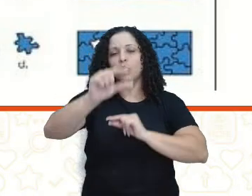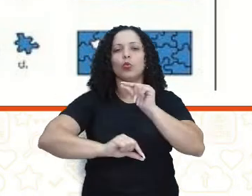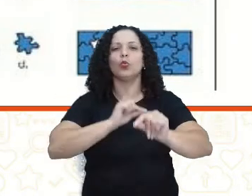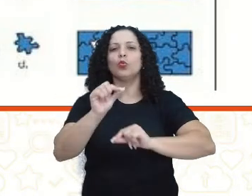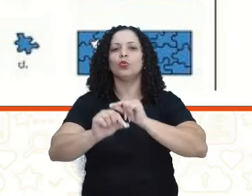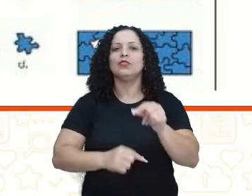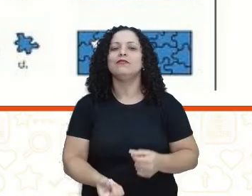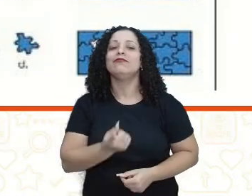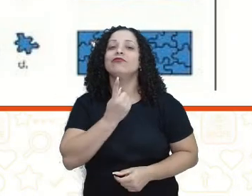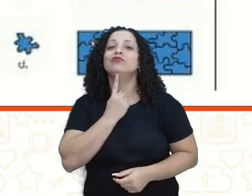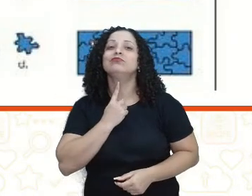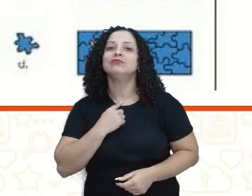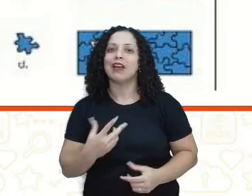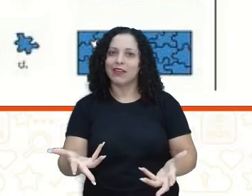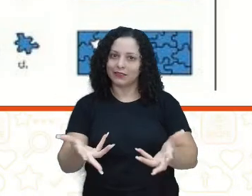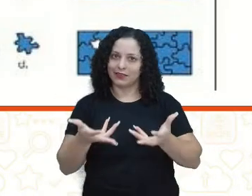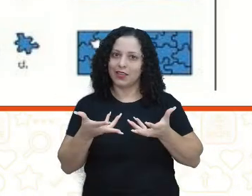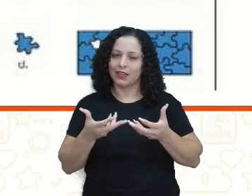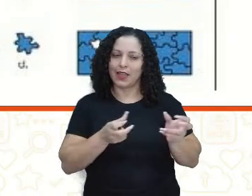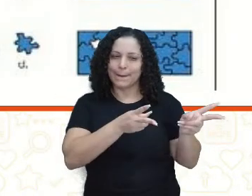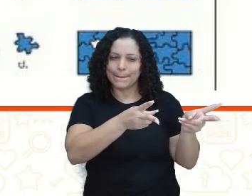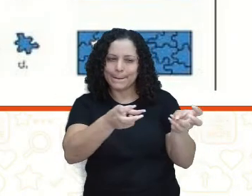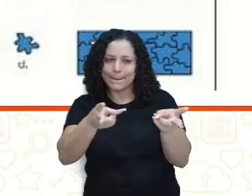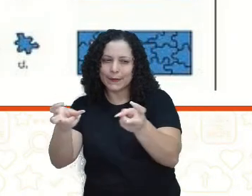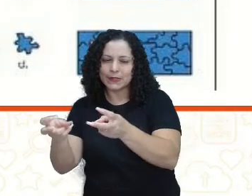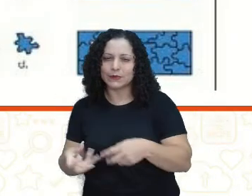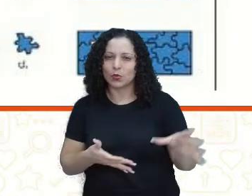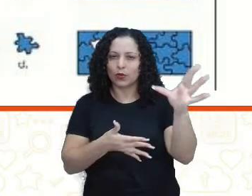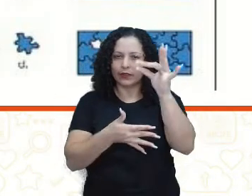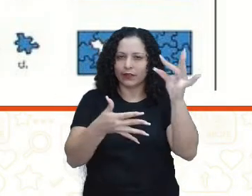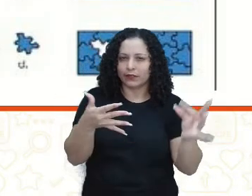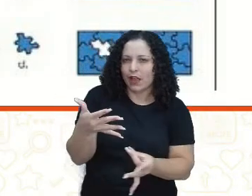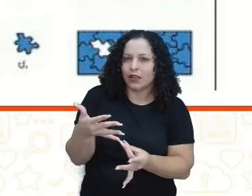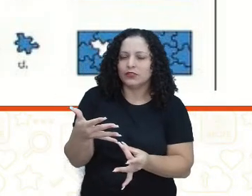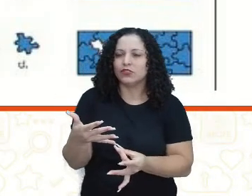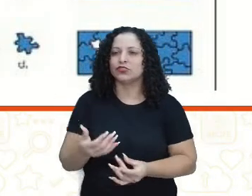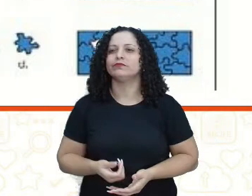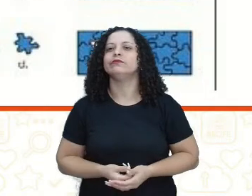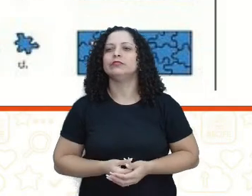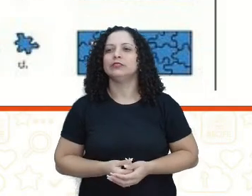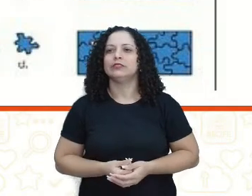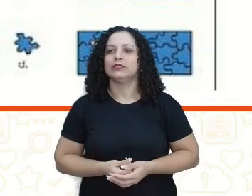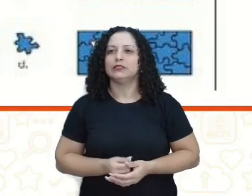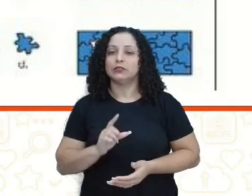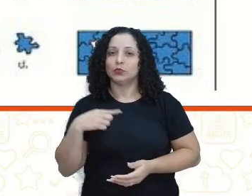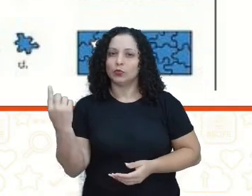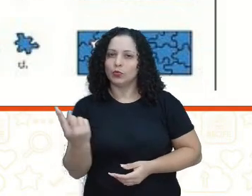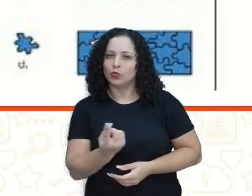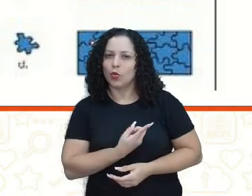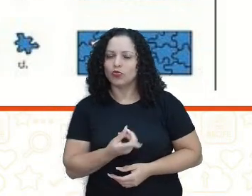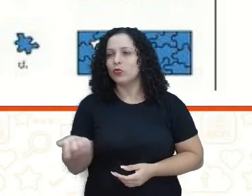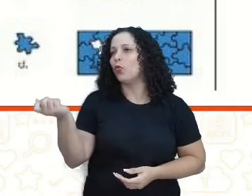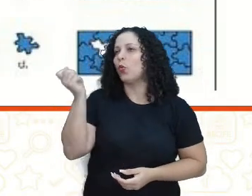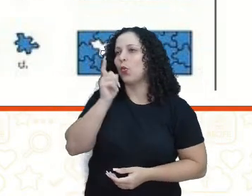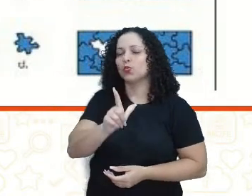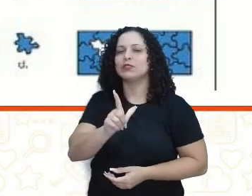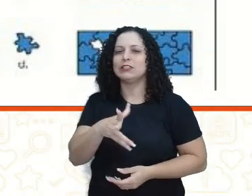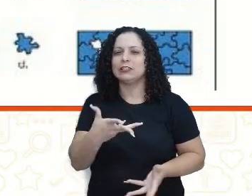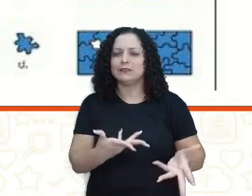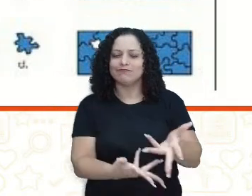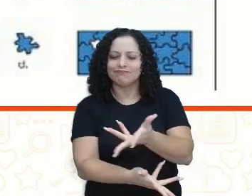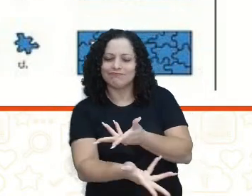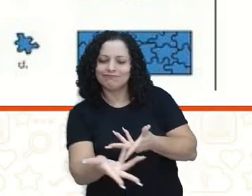deseja, são a percepção de detalhes, né? Claro que a gente não vai conseguir nesse